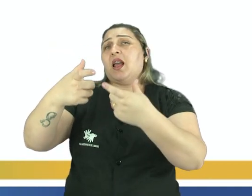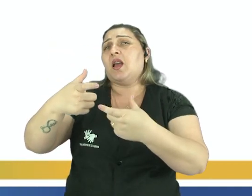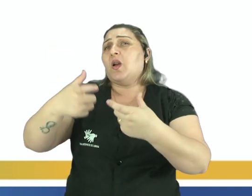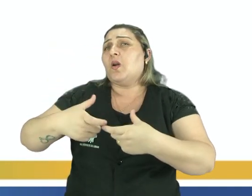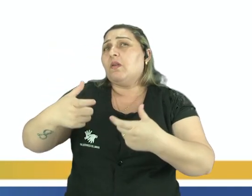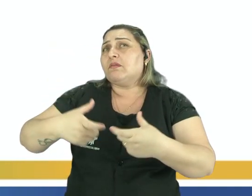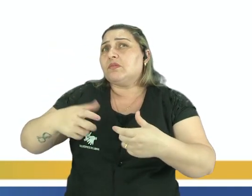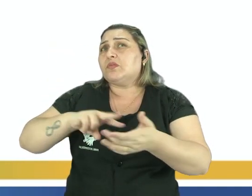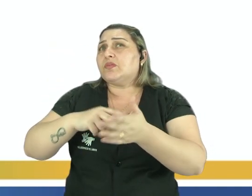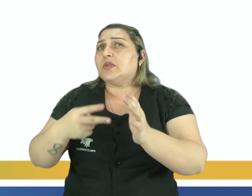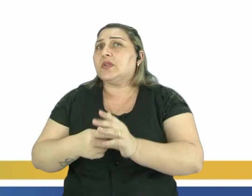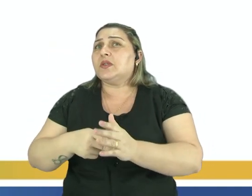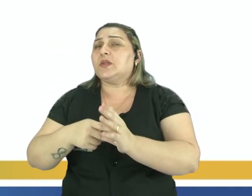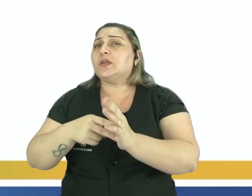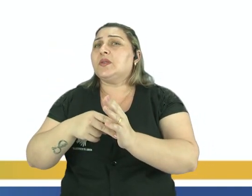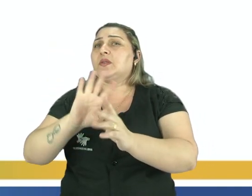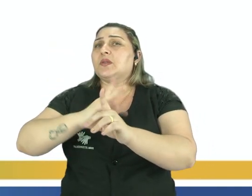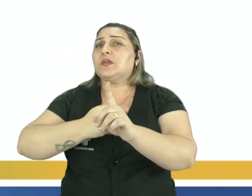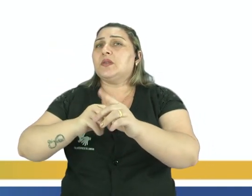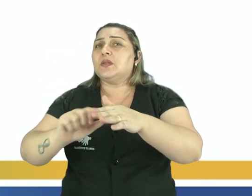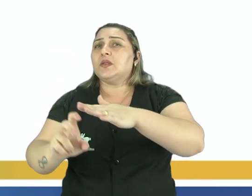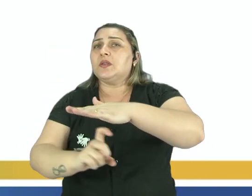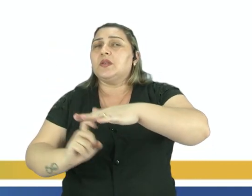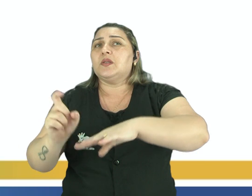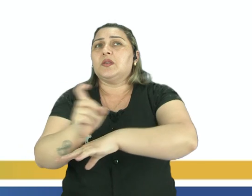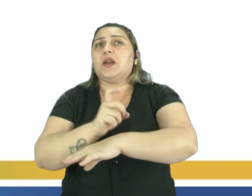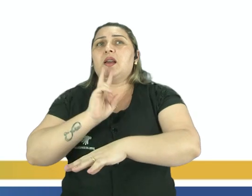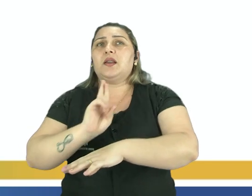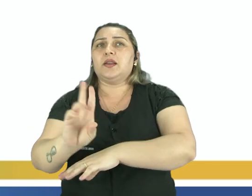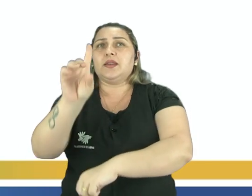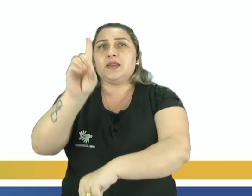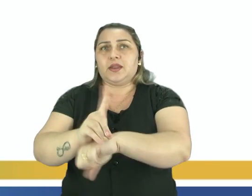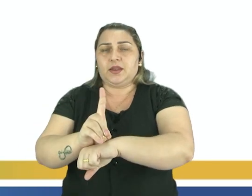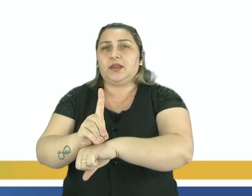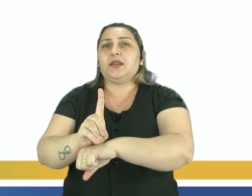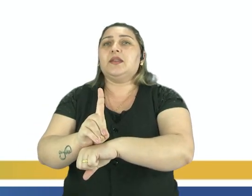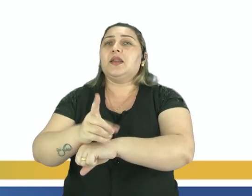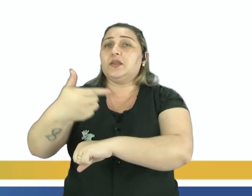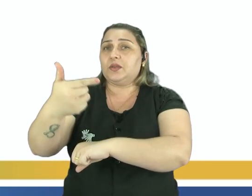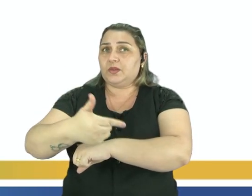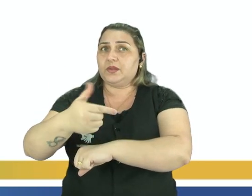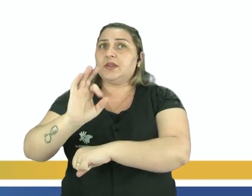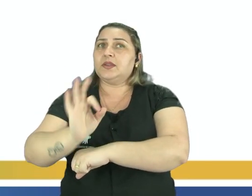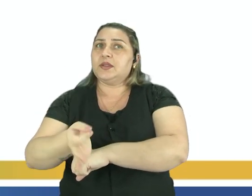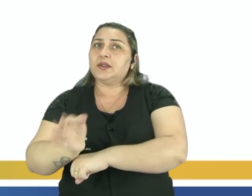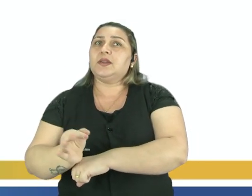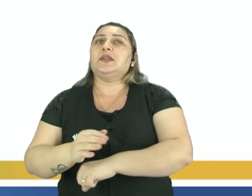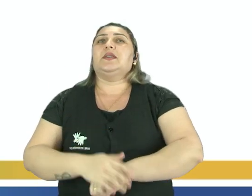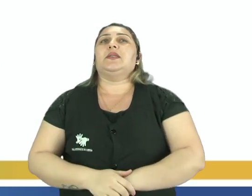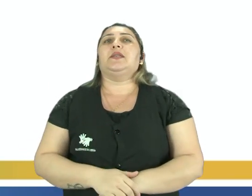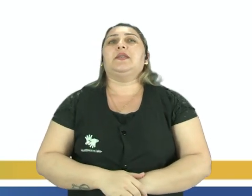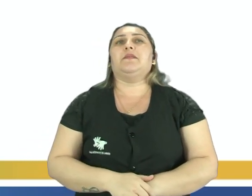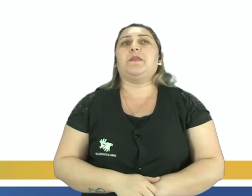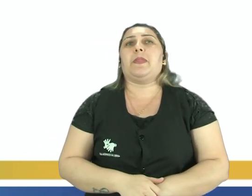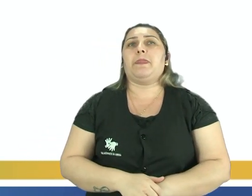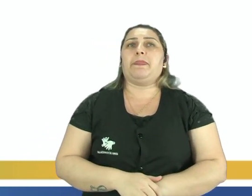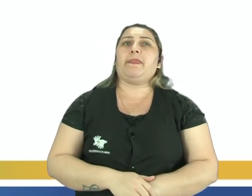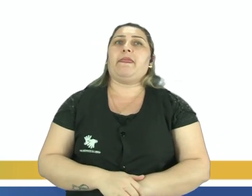que significa arte rupestre? Então, quem respondeu a letra D, na 2, né? Acertou,